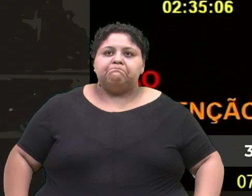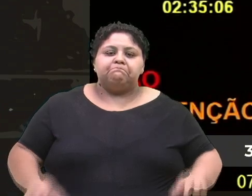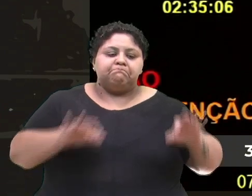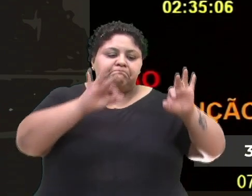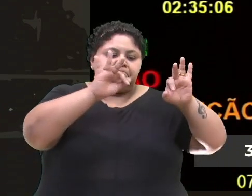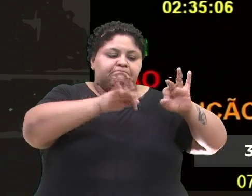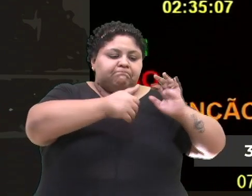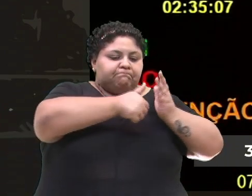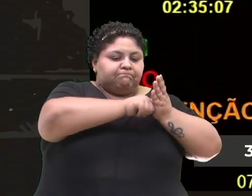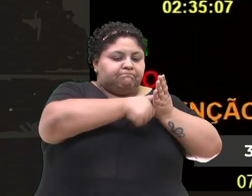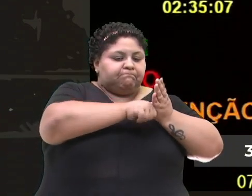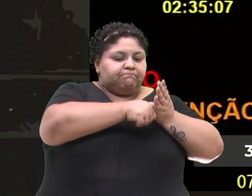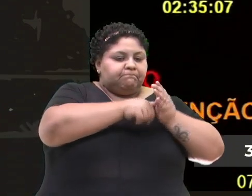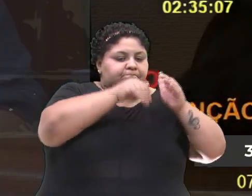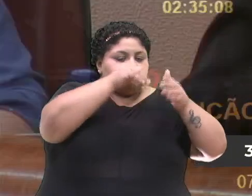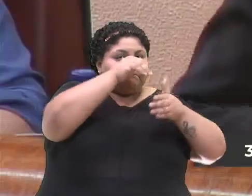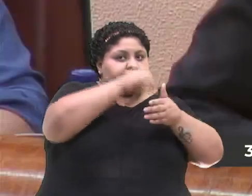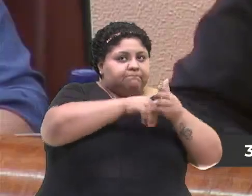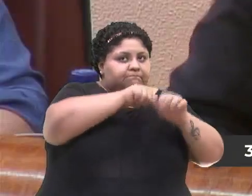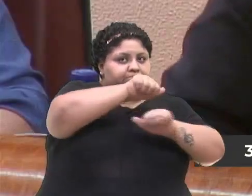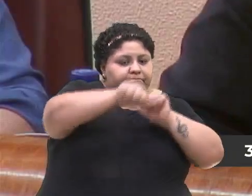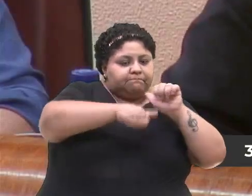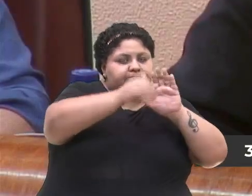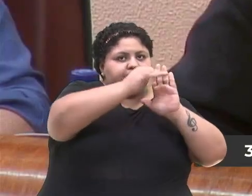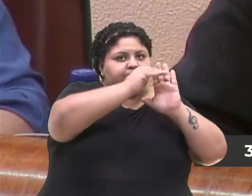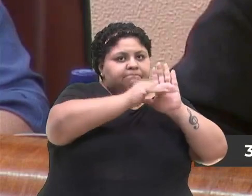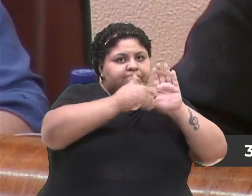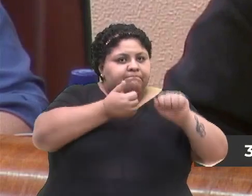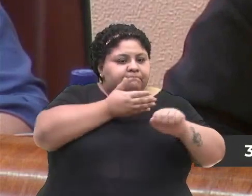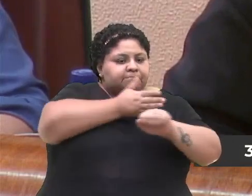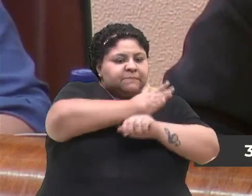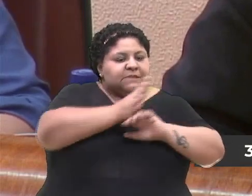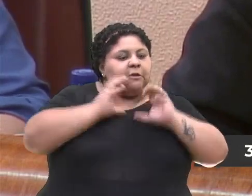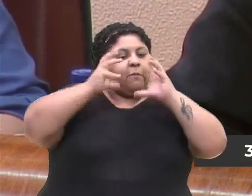Encerrado o registro dos votos, a inversão de pauta foi aprovado por